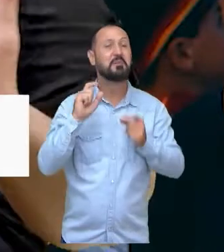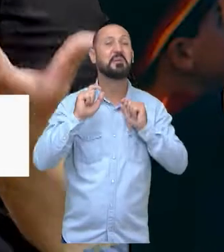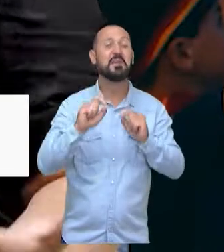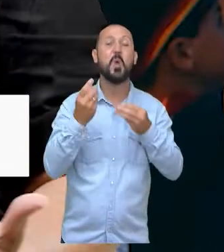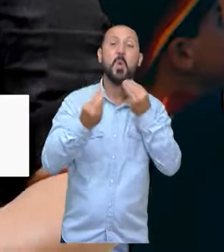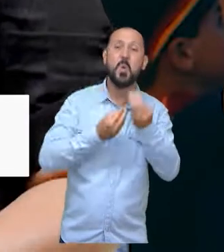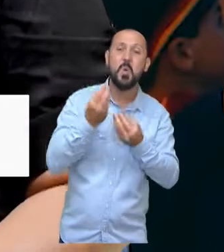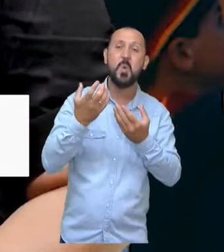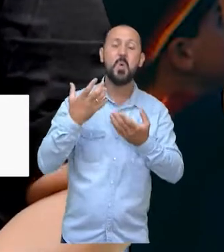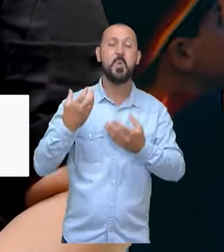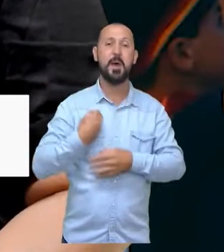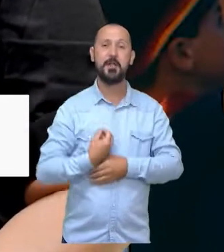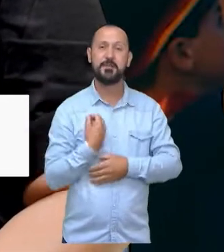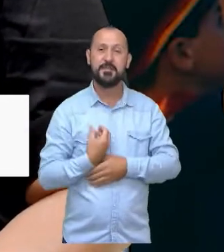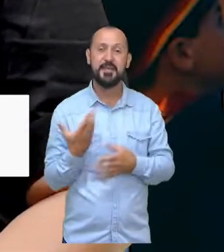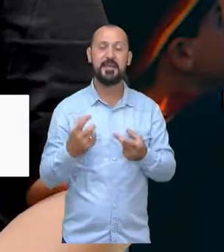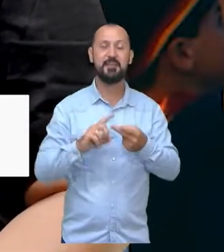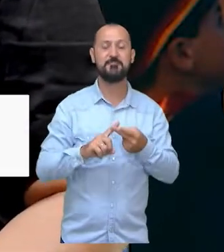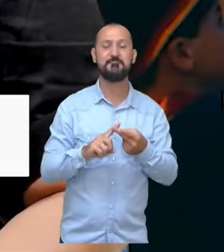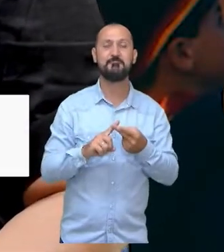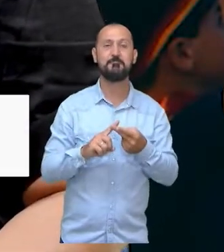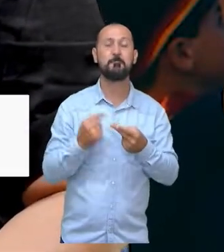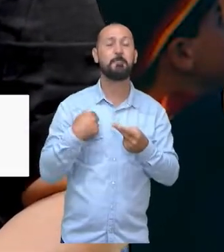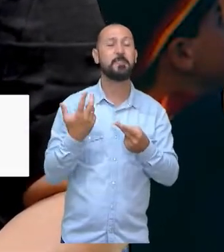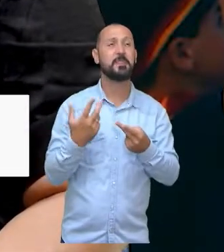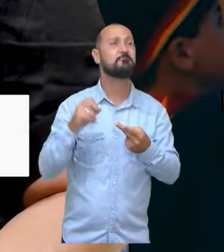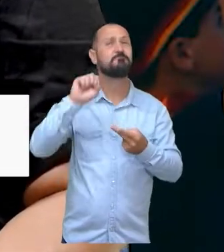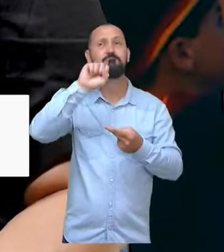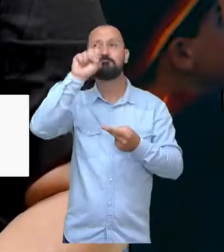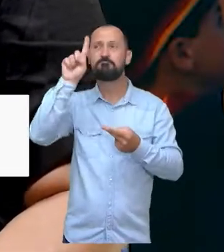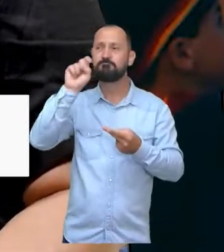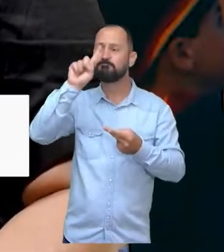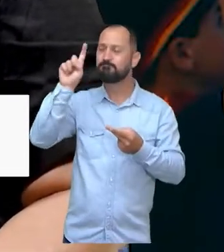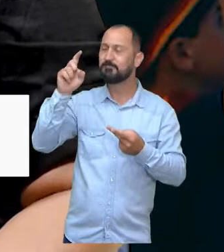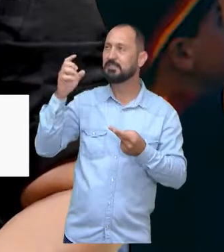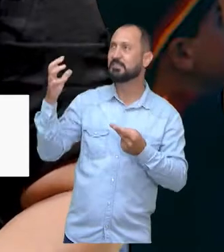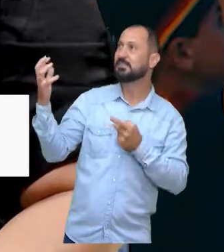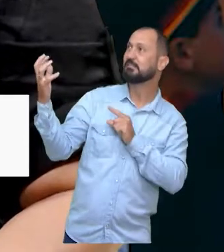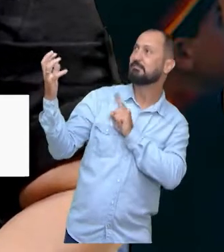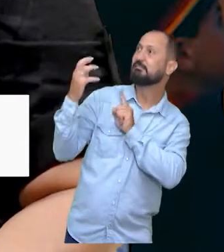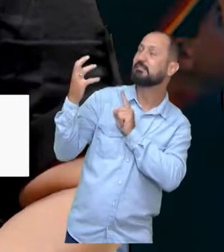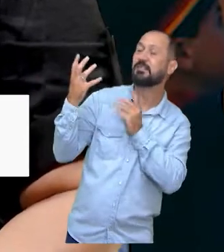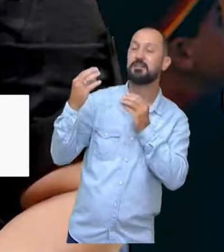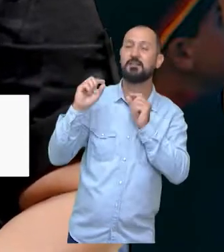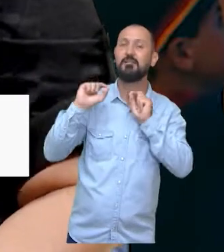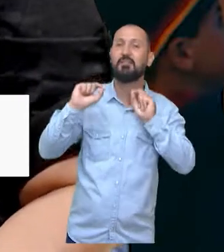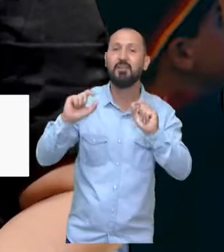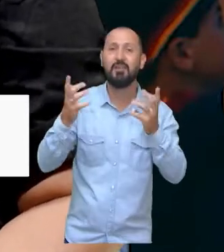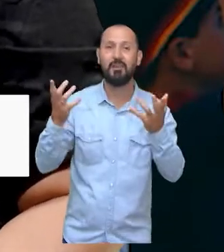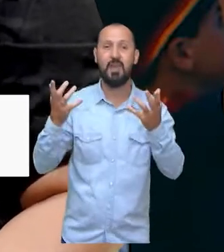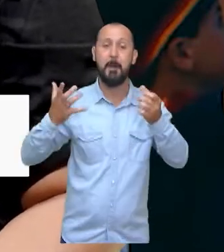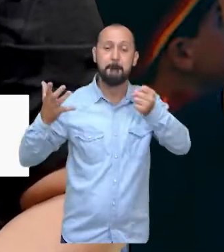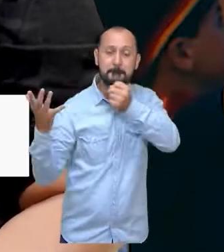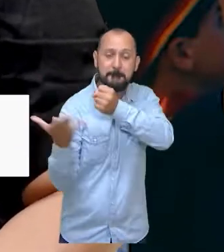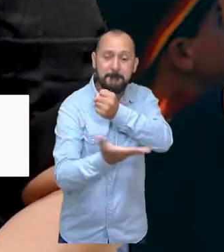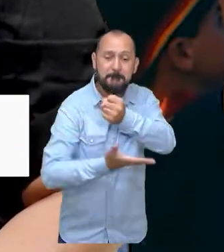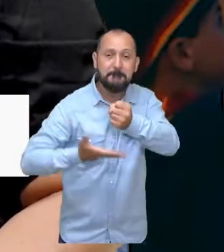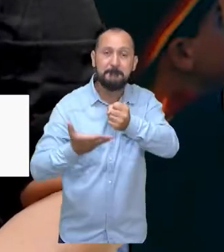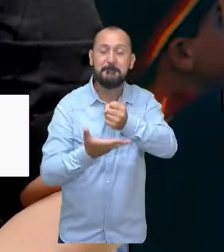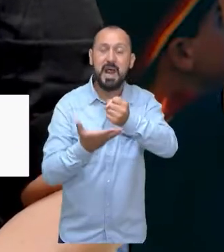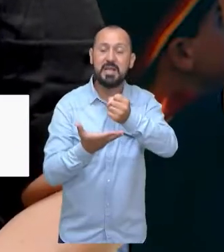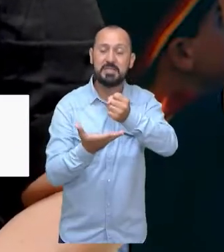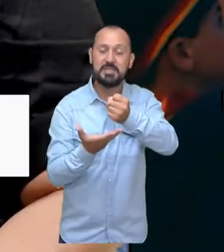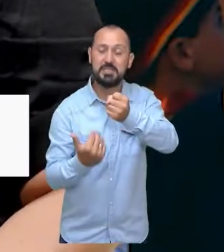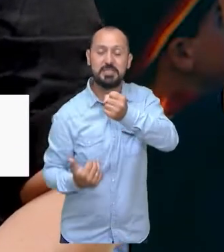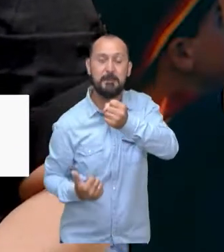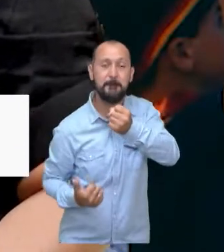cultural, como que é a nossa vivência, quais são as questões que nos tocam, nos tangem, né, o que a gente pauta,